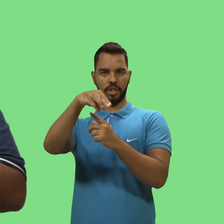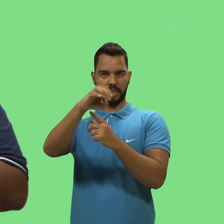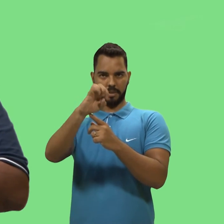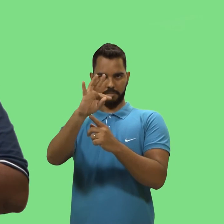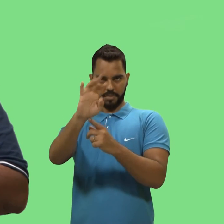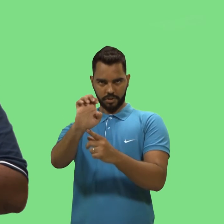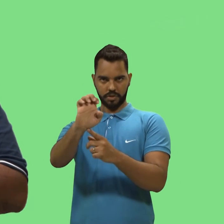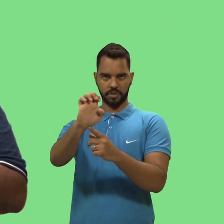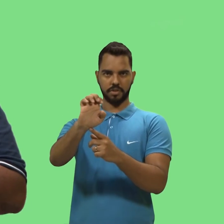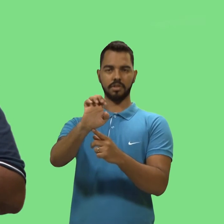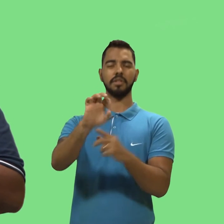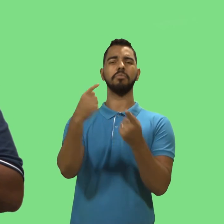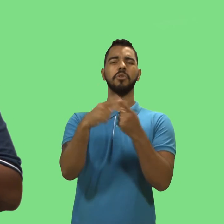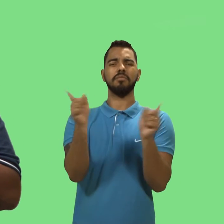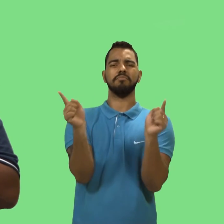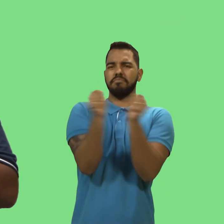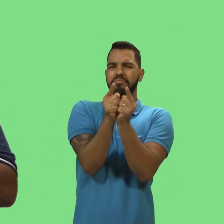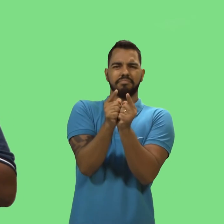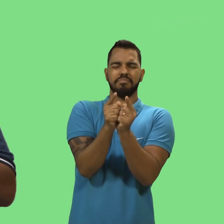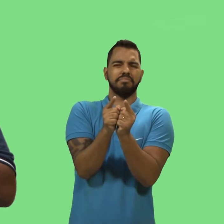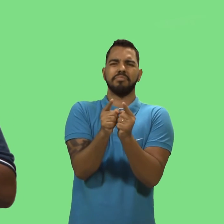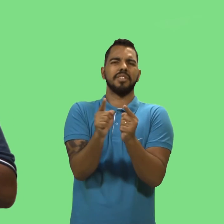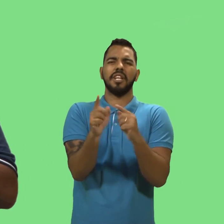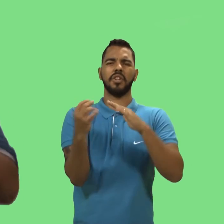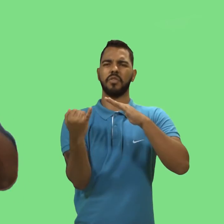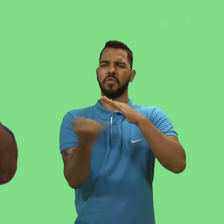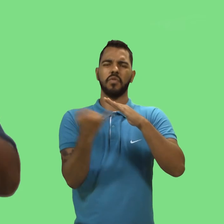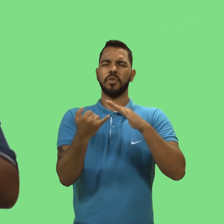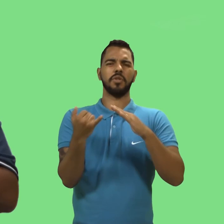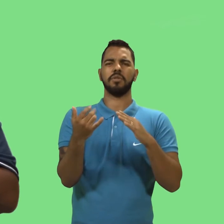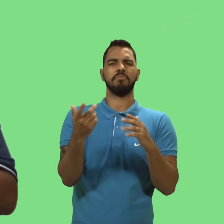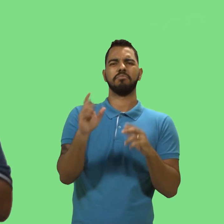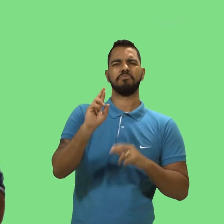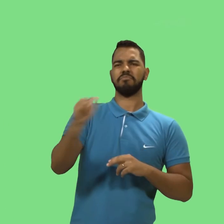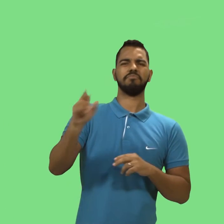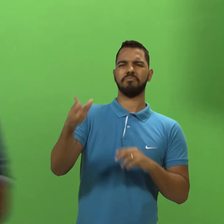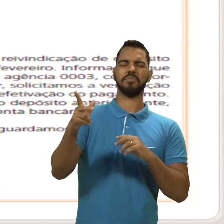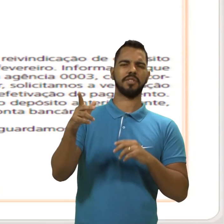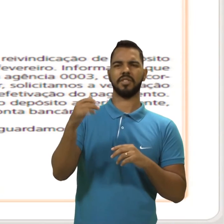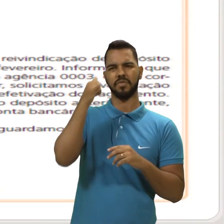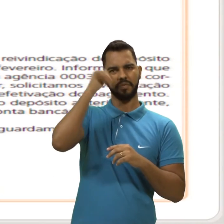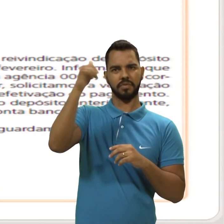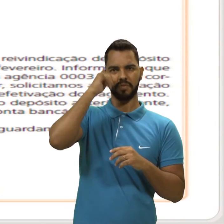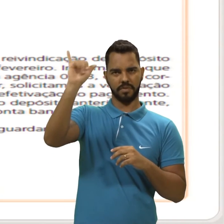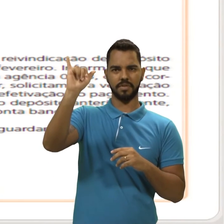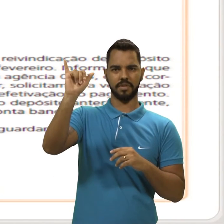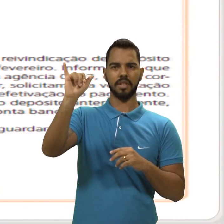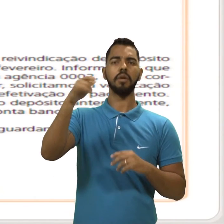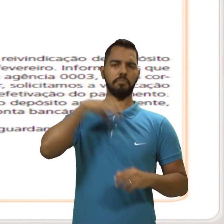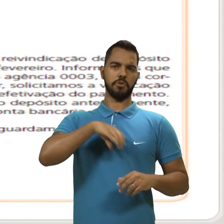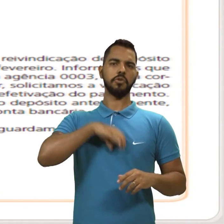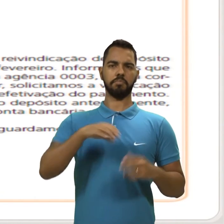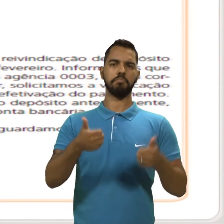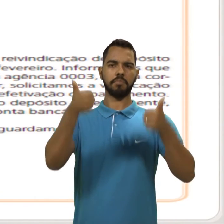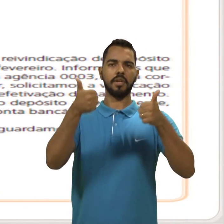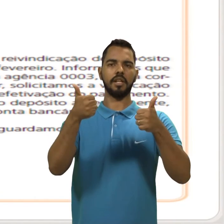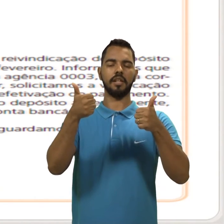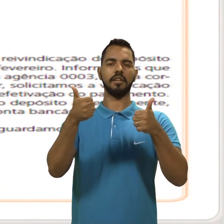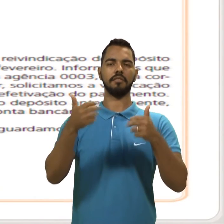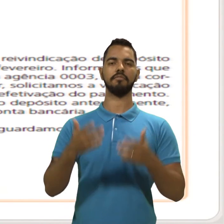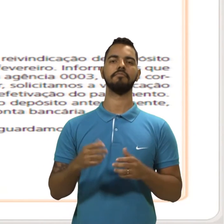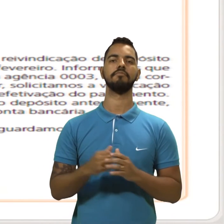Vamos ver aqui uma imagem para exemplificar melhor. Então aqui nós temos essa